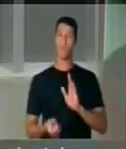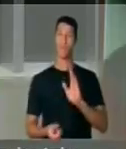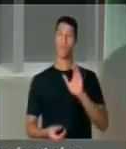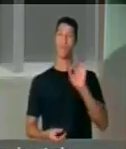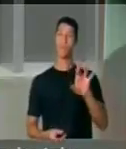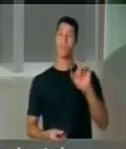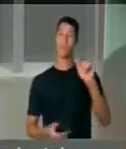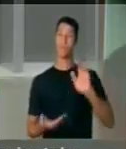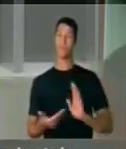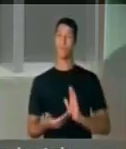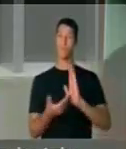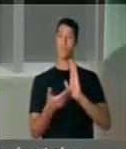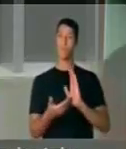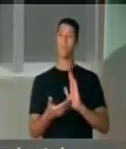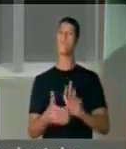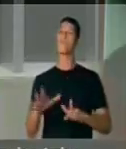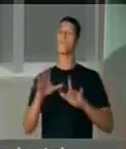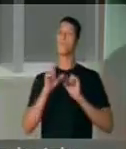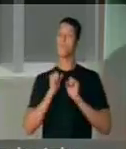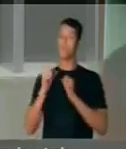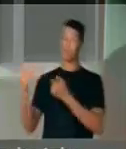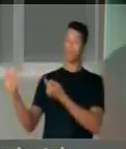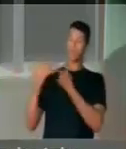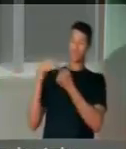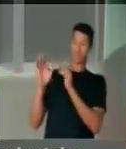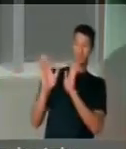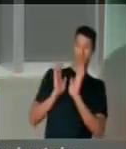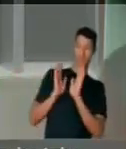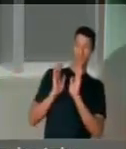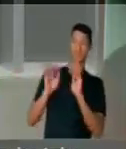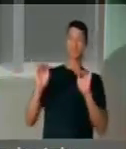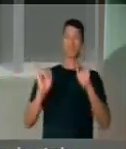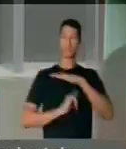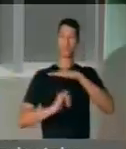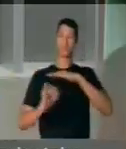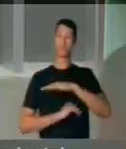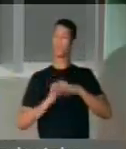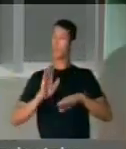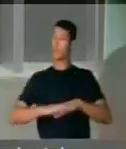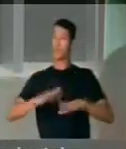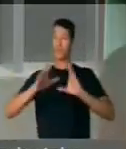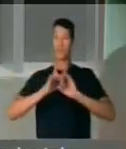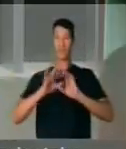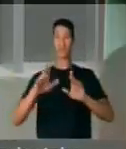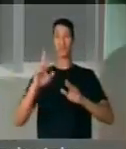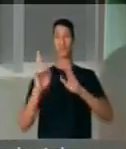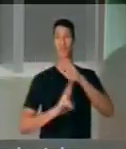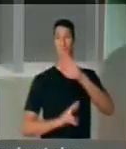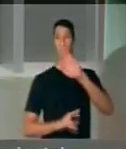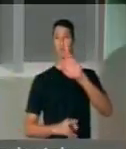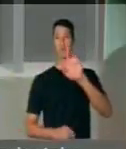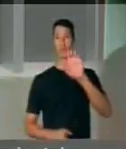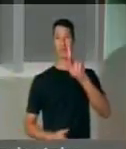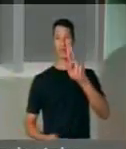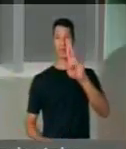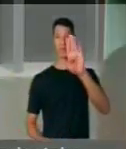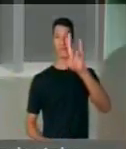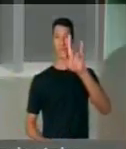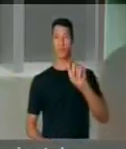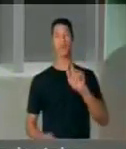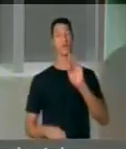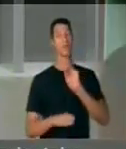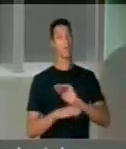Só a Câmara se encolhe quando é atacada. A instituição mais democrática da República deve ser protegida